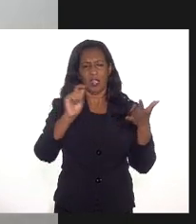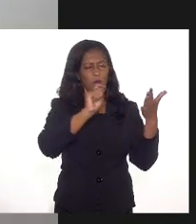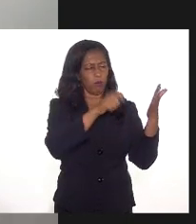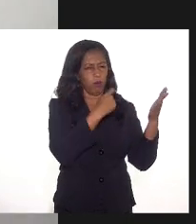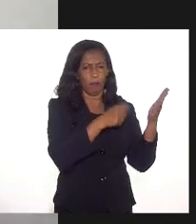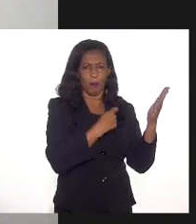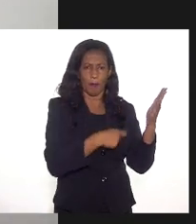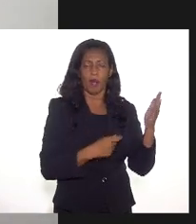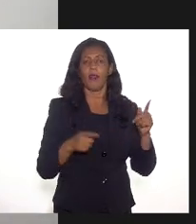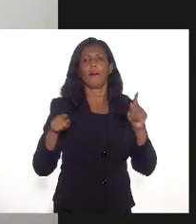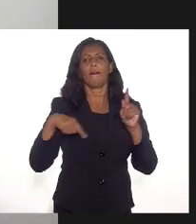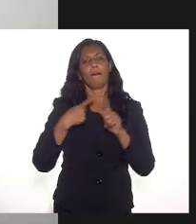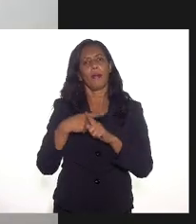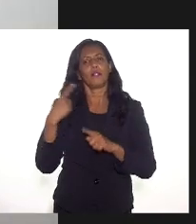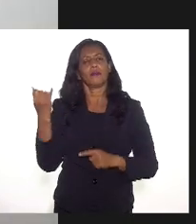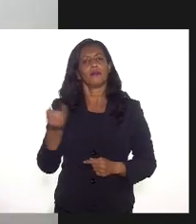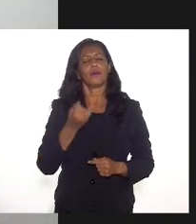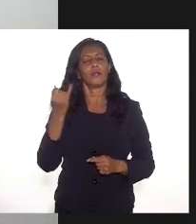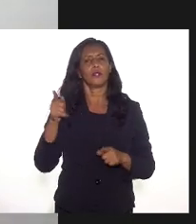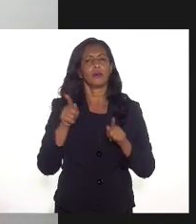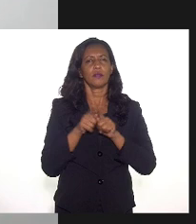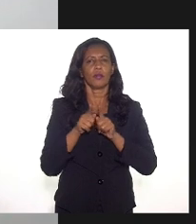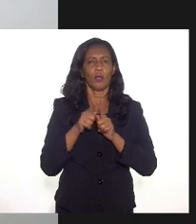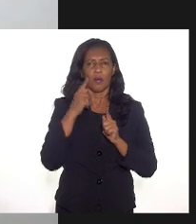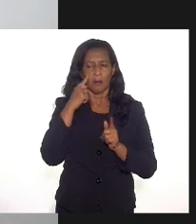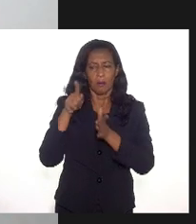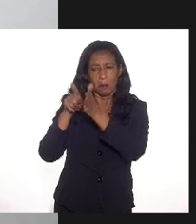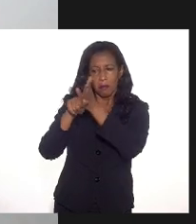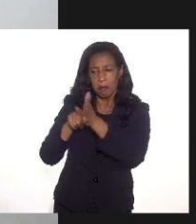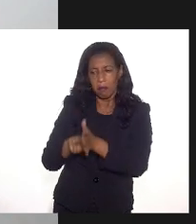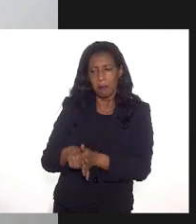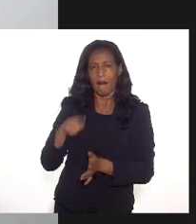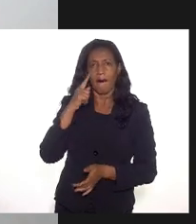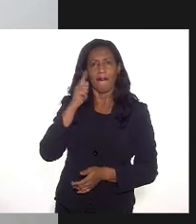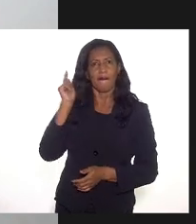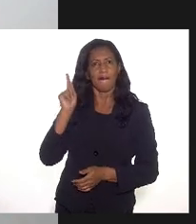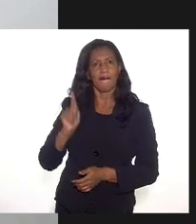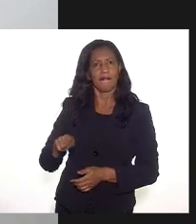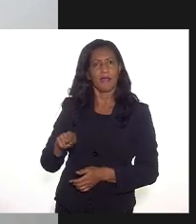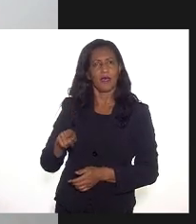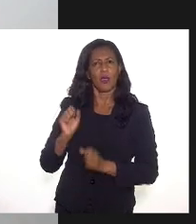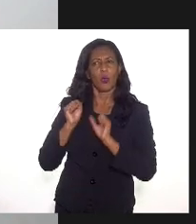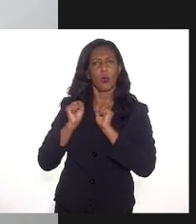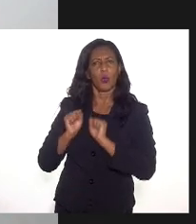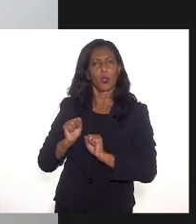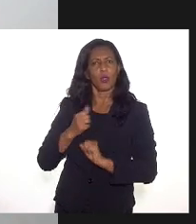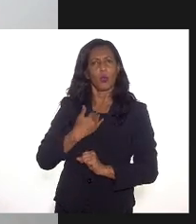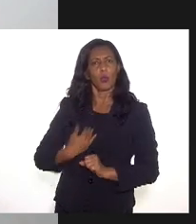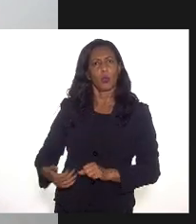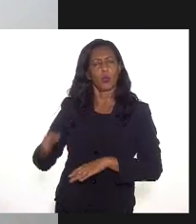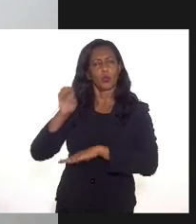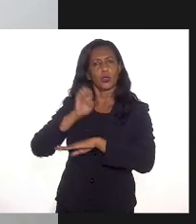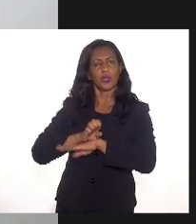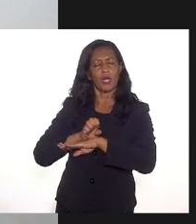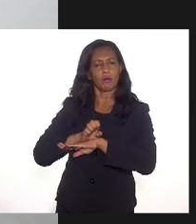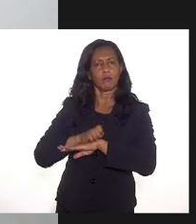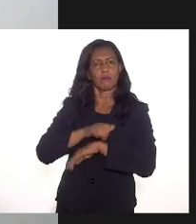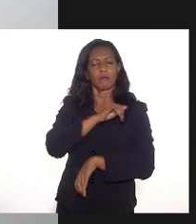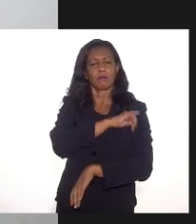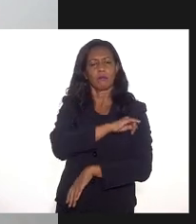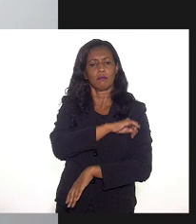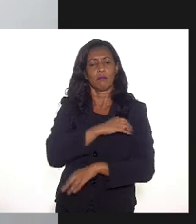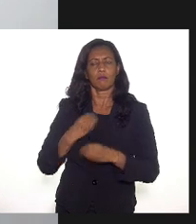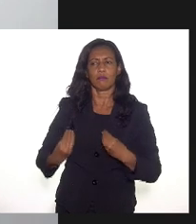que o mais importante quando a gente analisa esse projeto e vê a possibilidade do poder público, do Estado do Rio de Janeiro